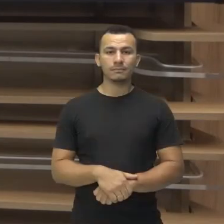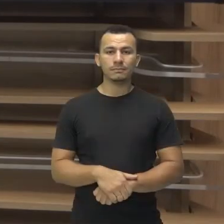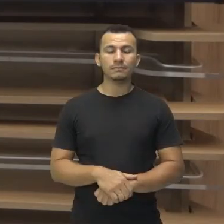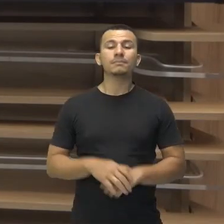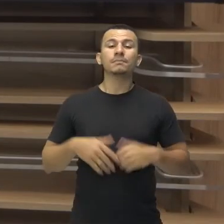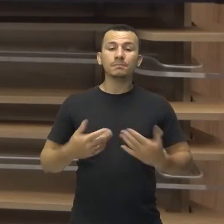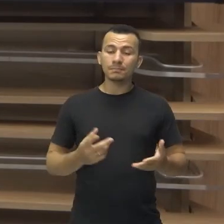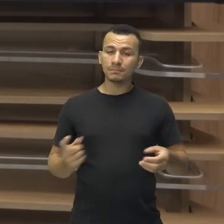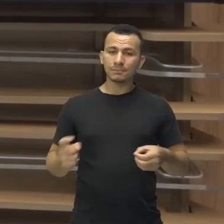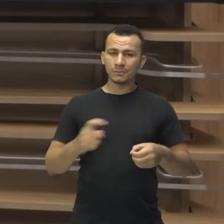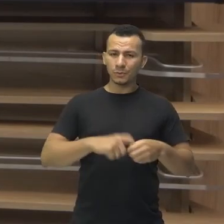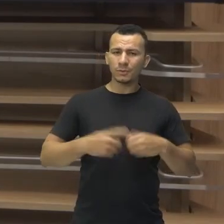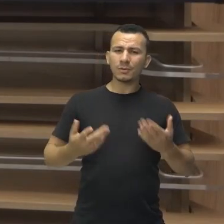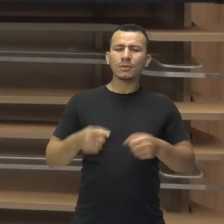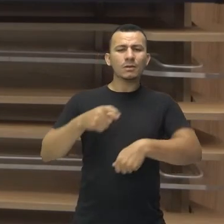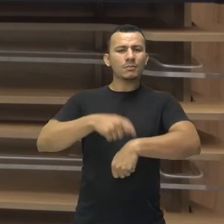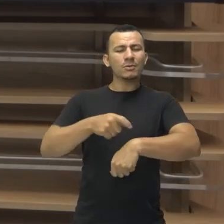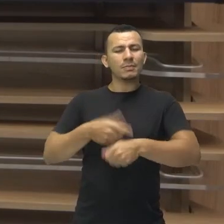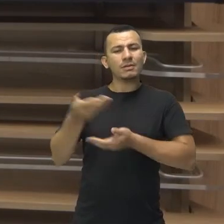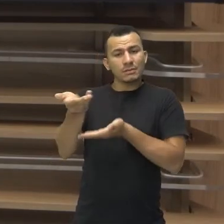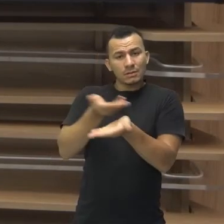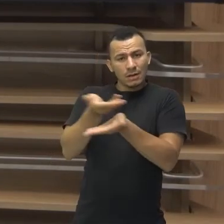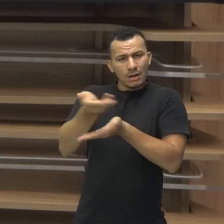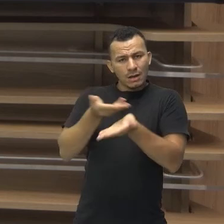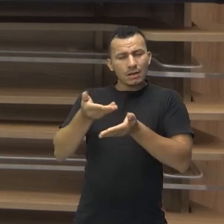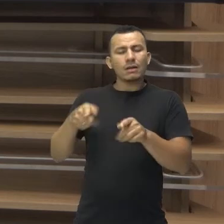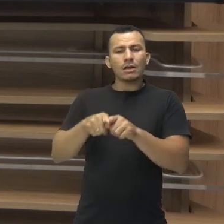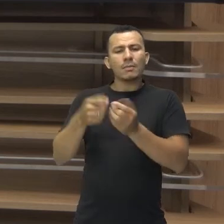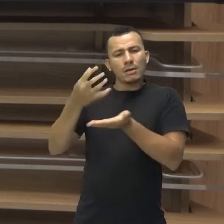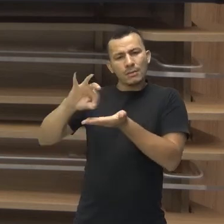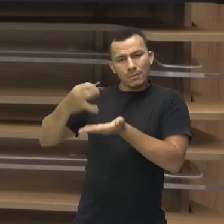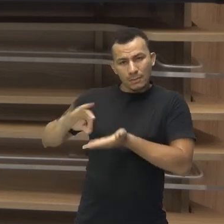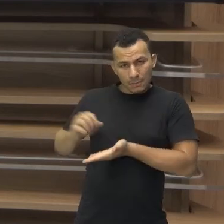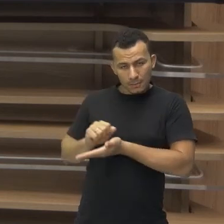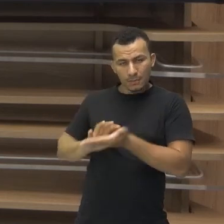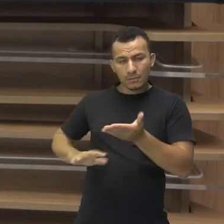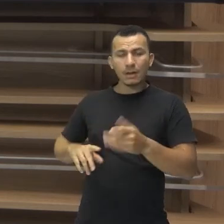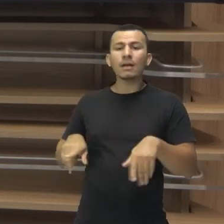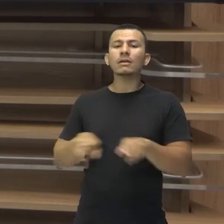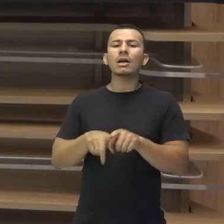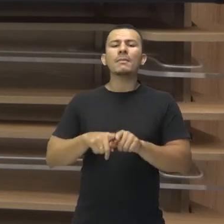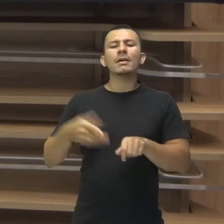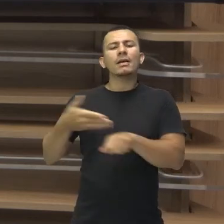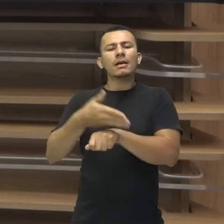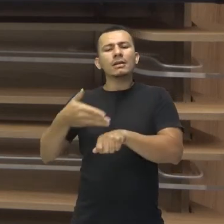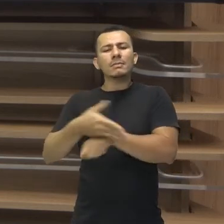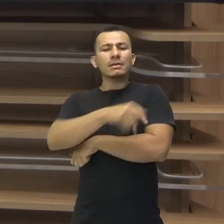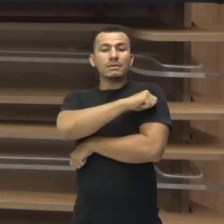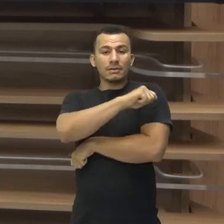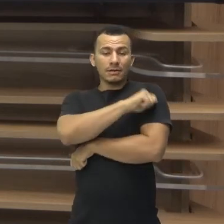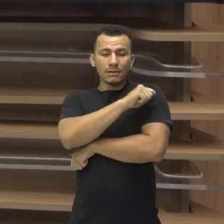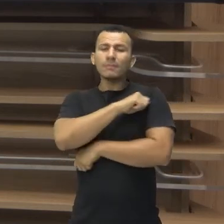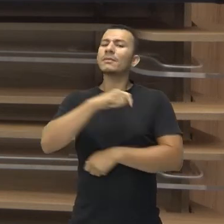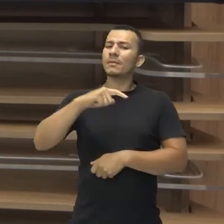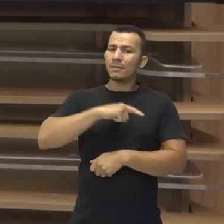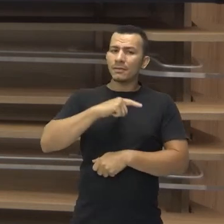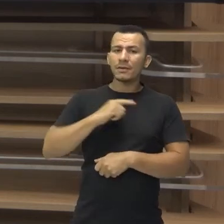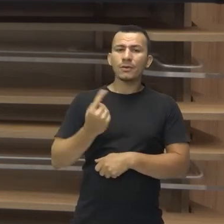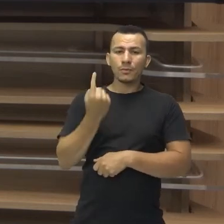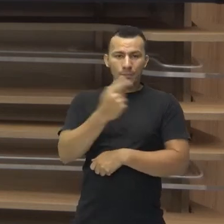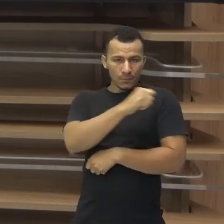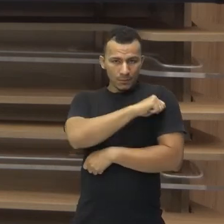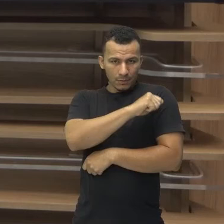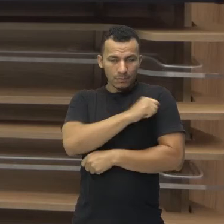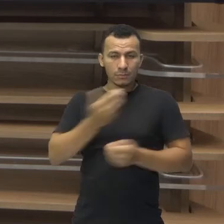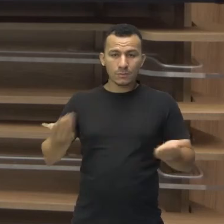E estamos de volta para a nossa interatividade. A gente vai ver a participação aí dos nossos alunos. No caso, a gente tem a participação de uma aluna